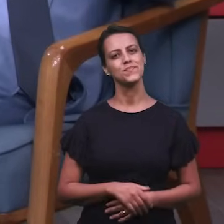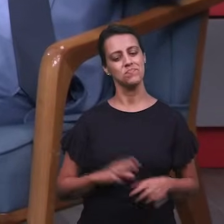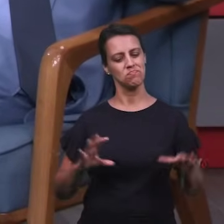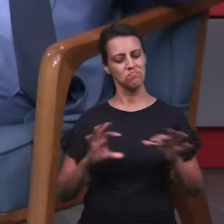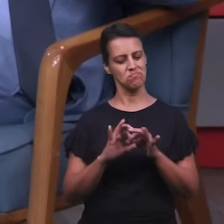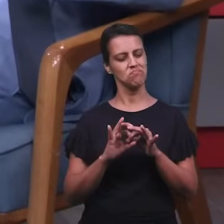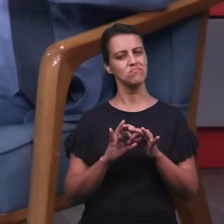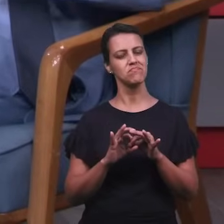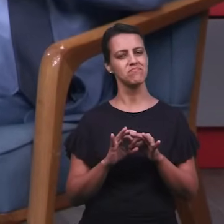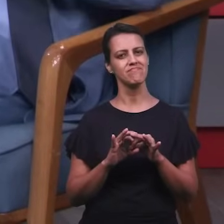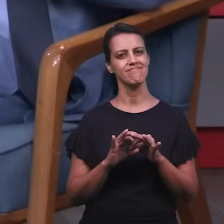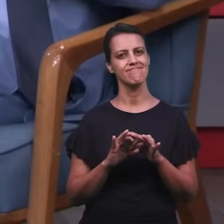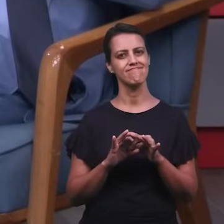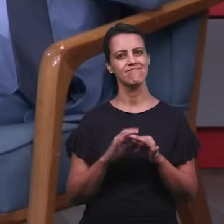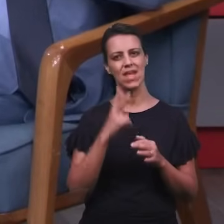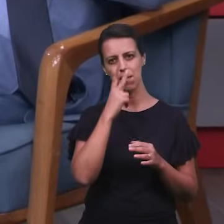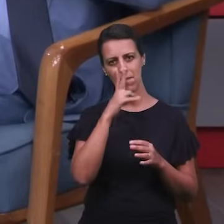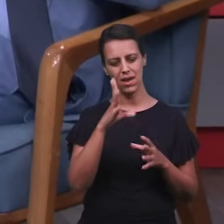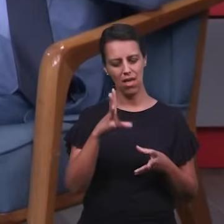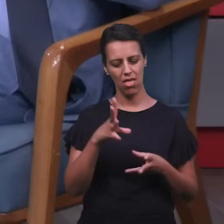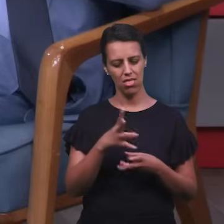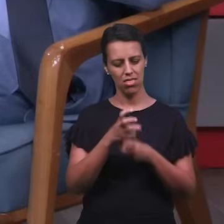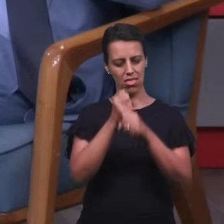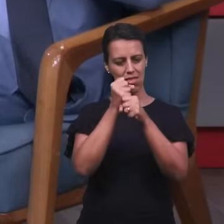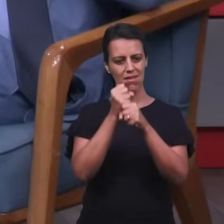Aí fechou uma base